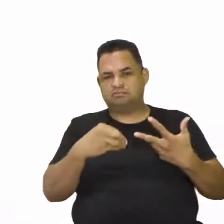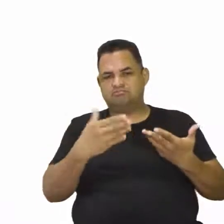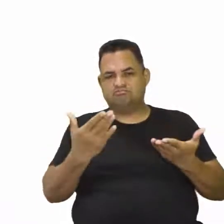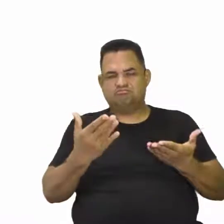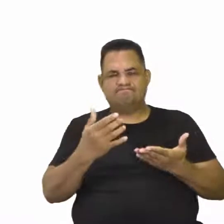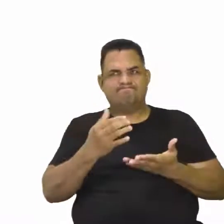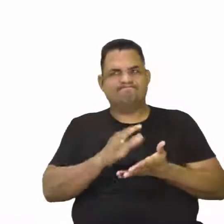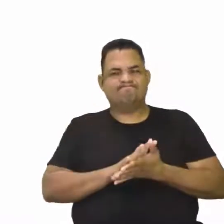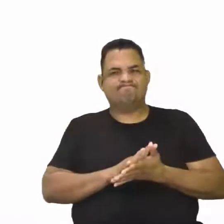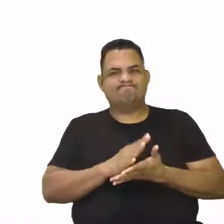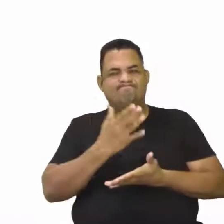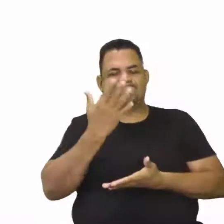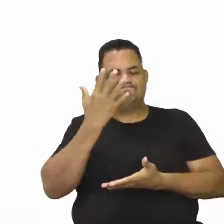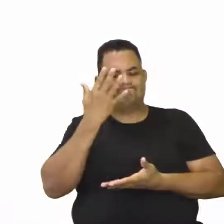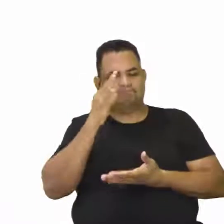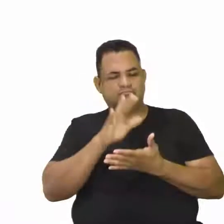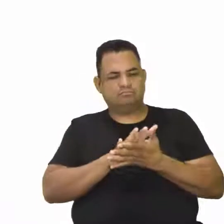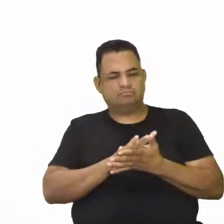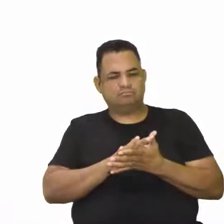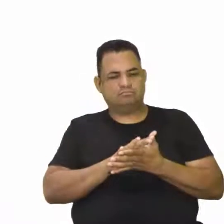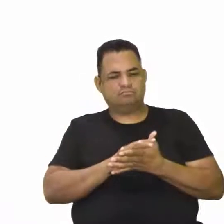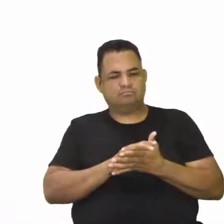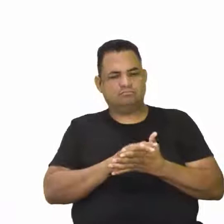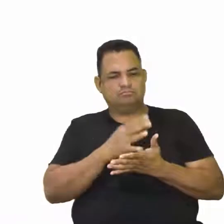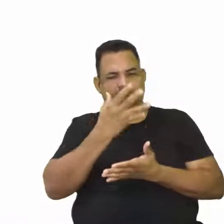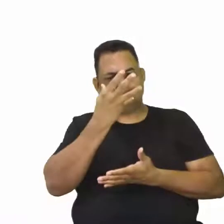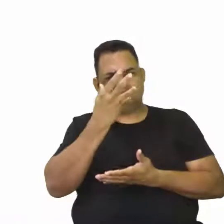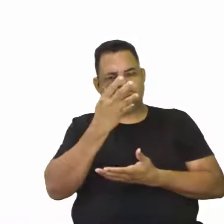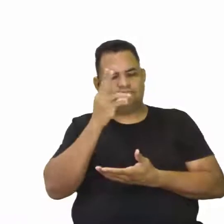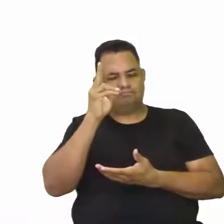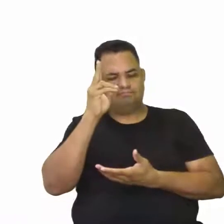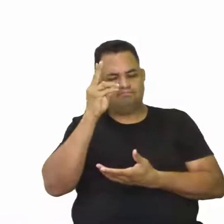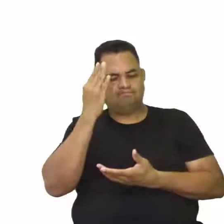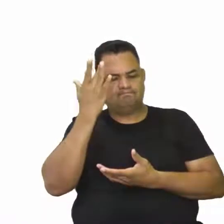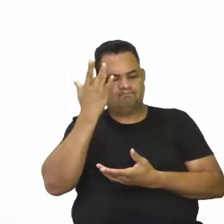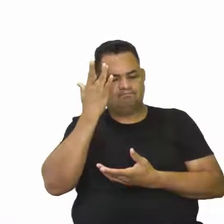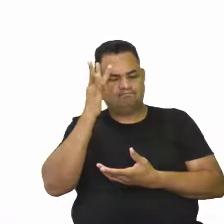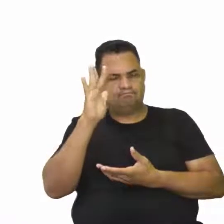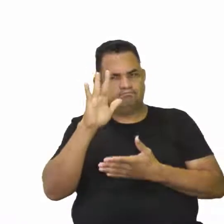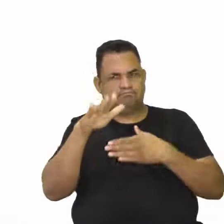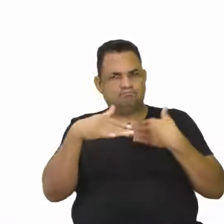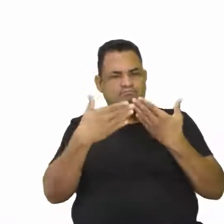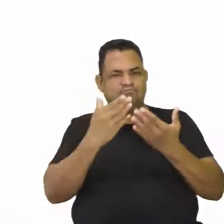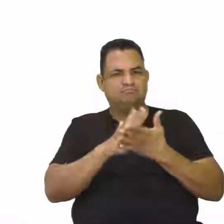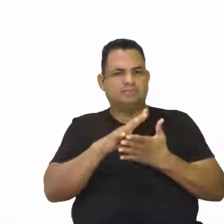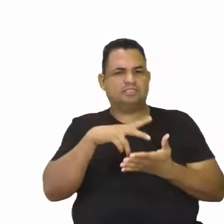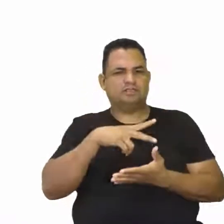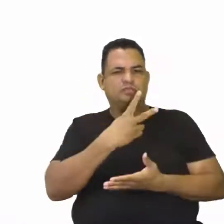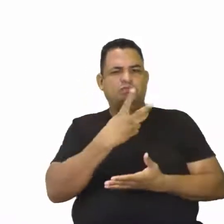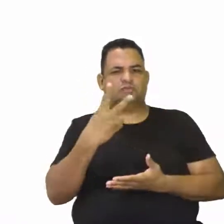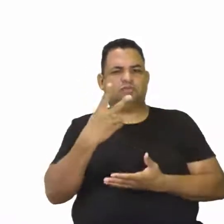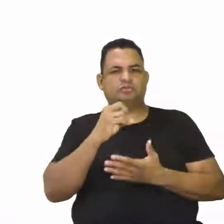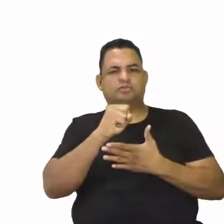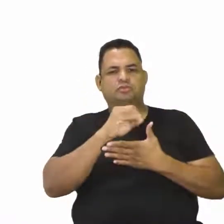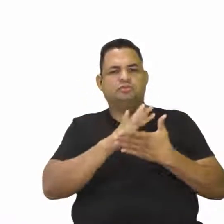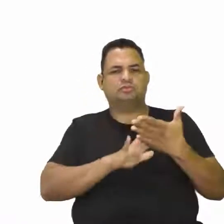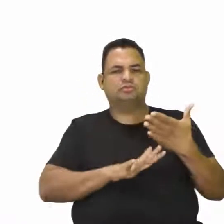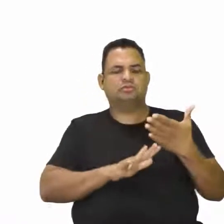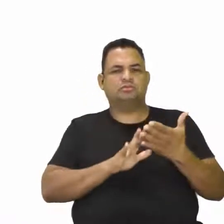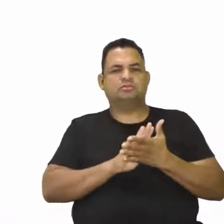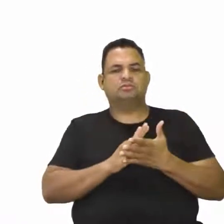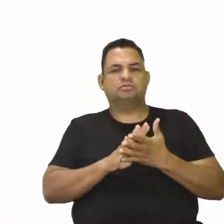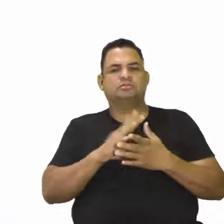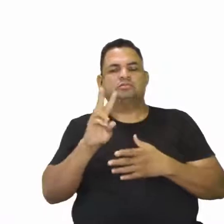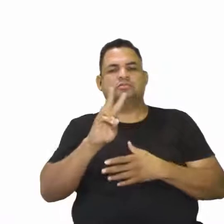sei se é 2012, mas tem um Enem que ele veio com um texto, com 2 questões sobre o texto. Sim, é comum. E